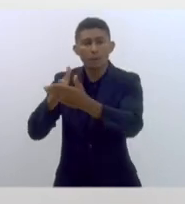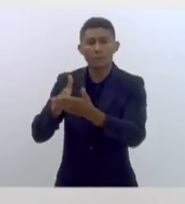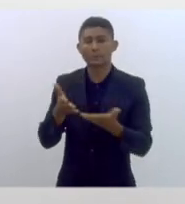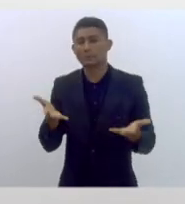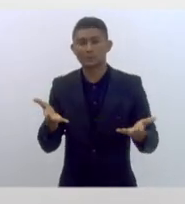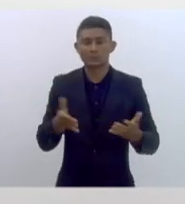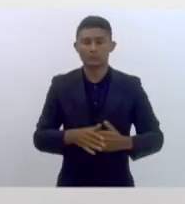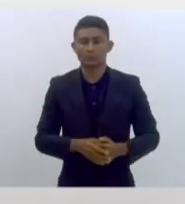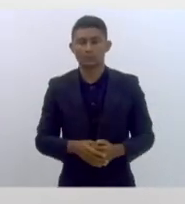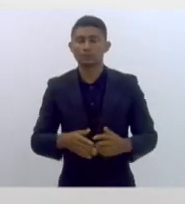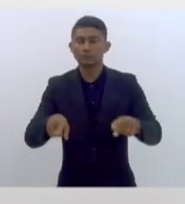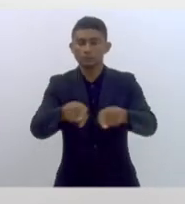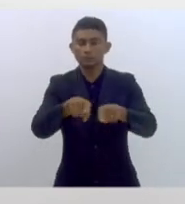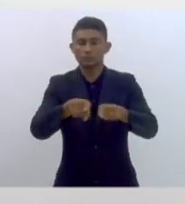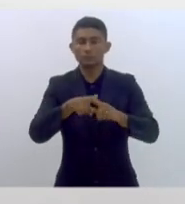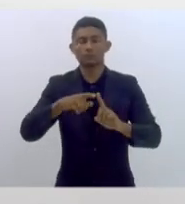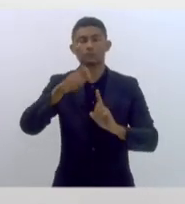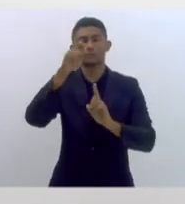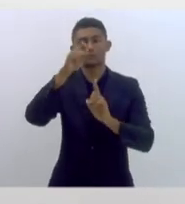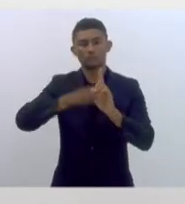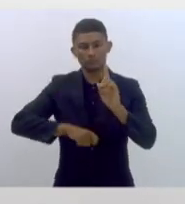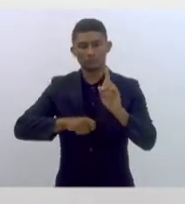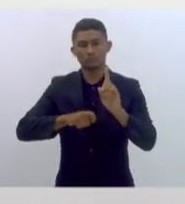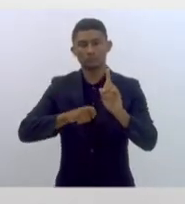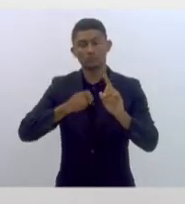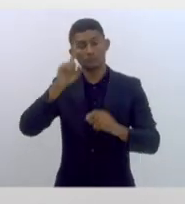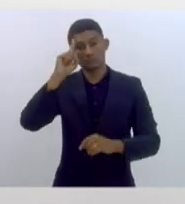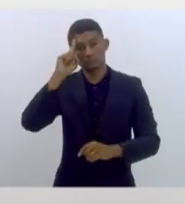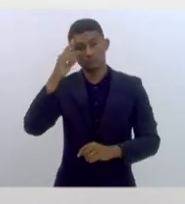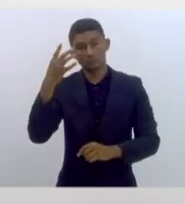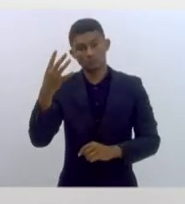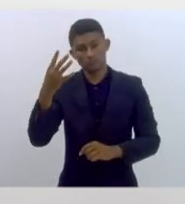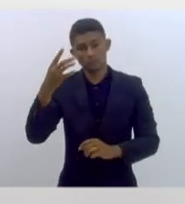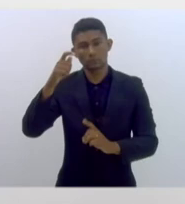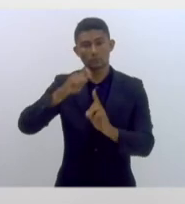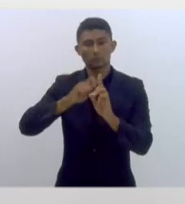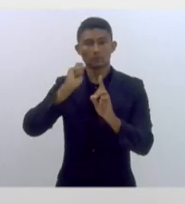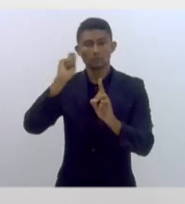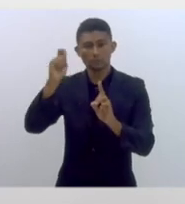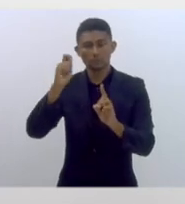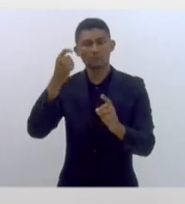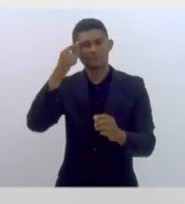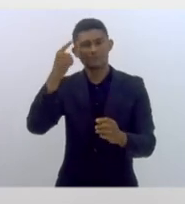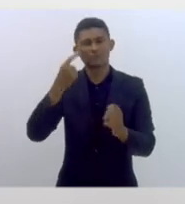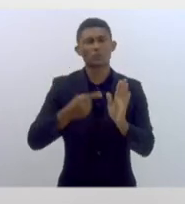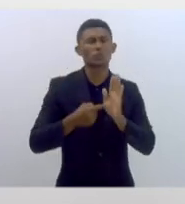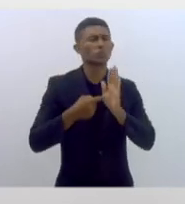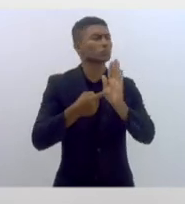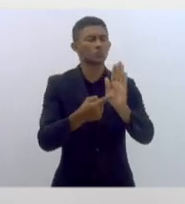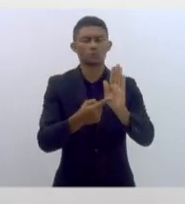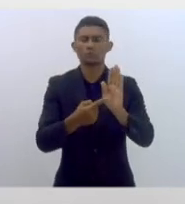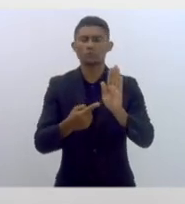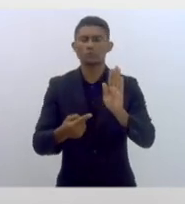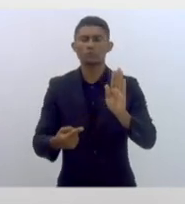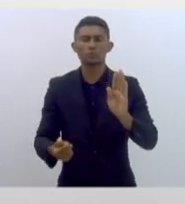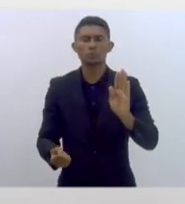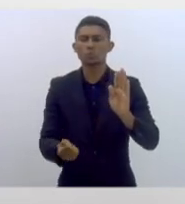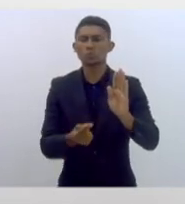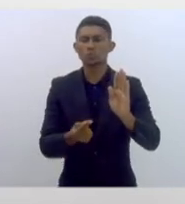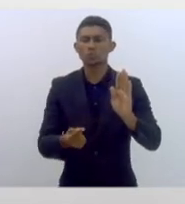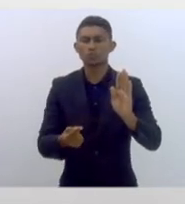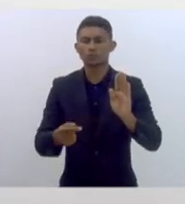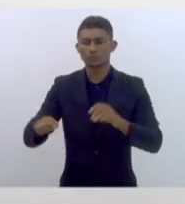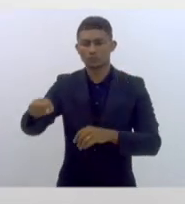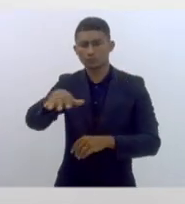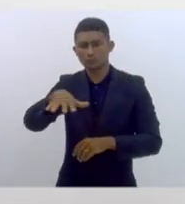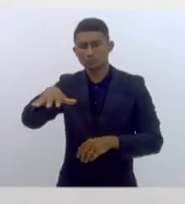deu no dia 4 do 4, que saiu a edição especial para algumas